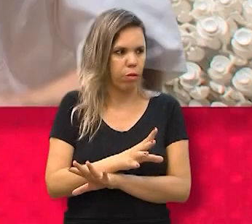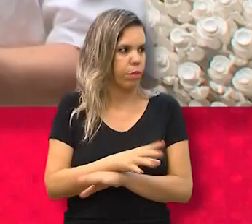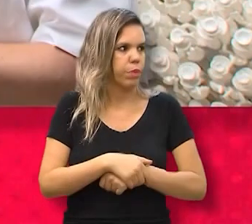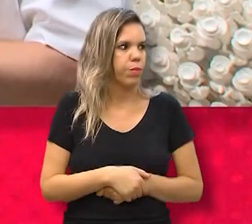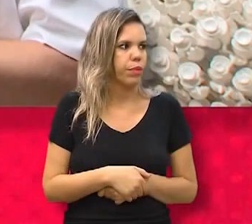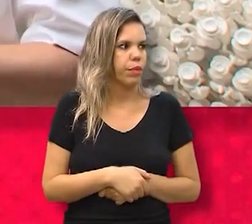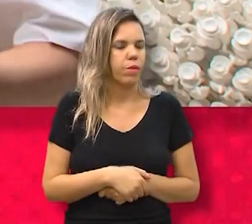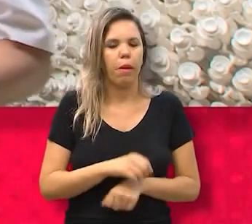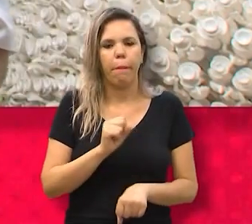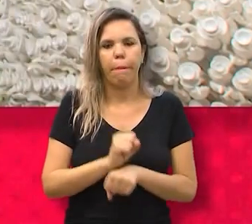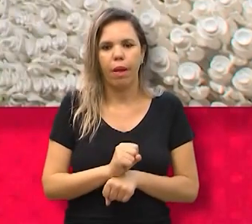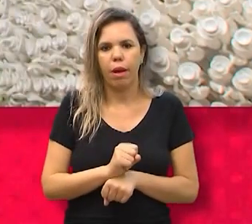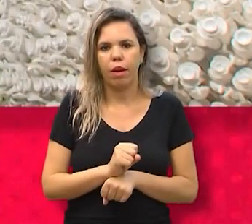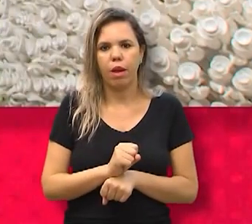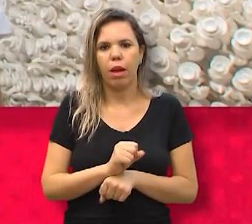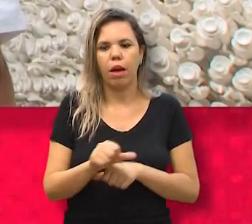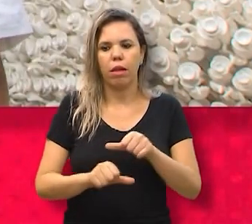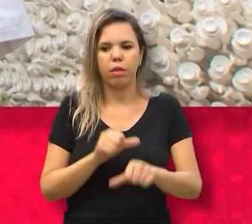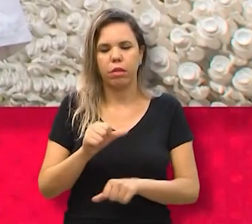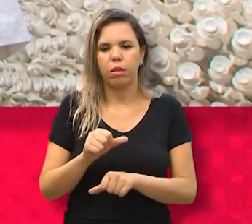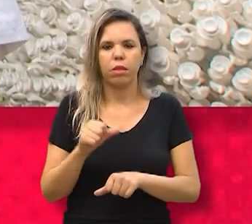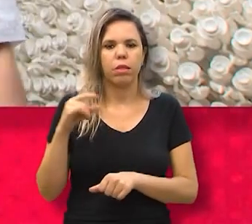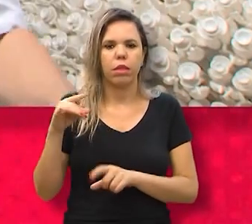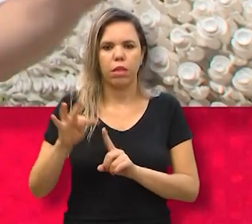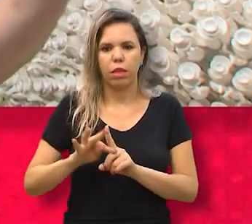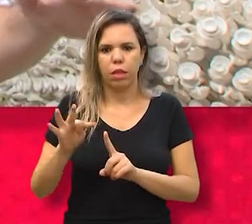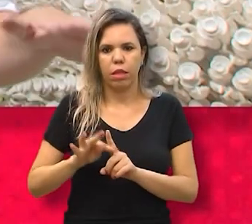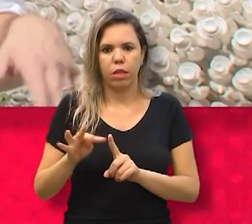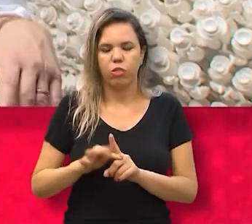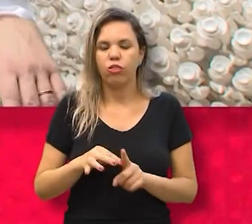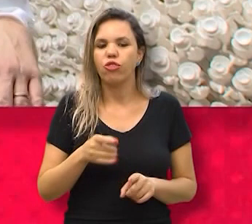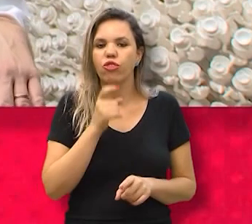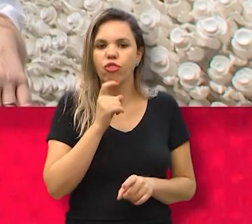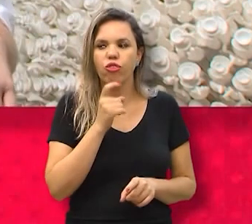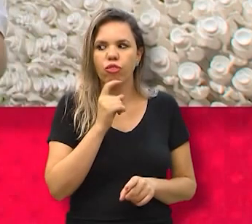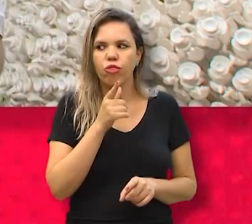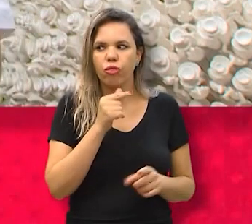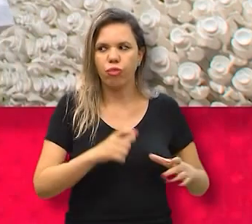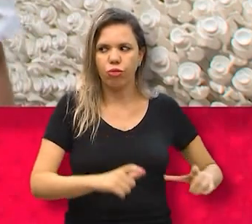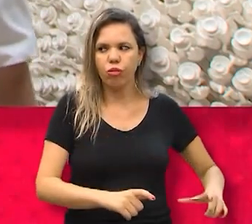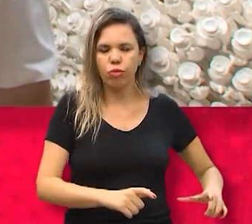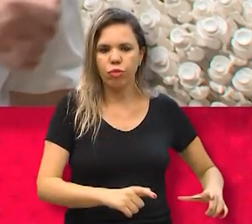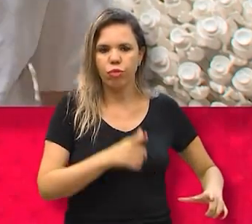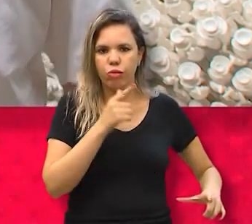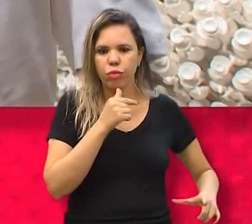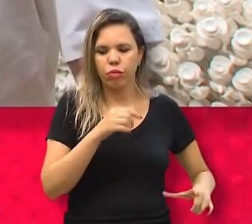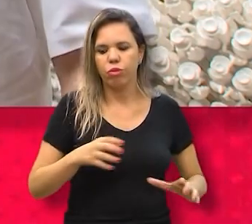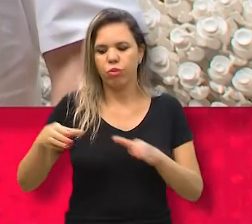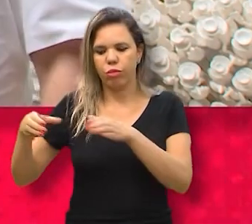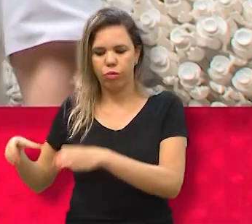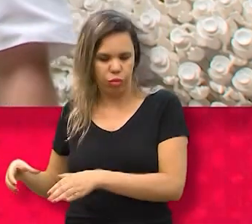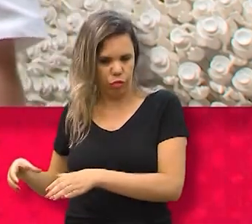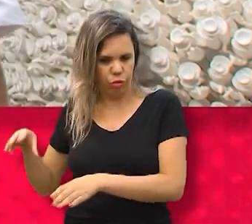gente dá um choque térmico nele, para parar o cozimento e eu ter ele naquele ponto. A gente faz uma piscina de gelo com água, tirei da